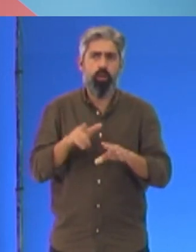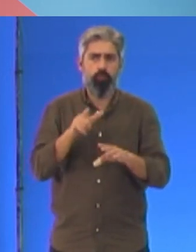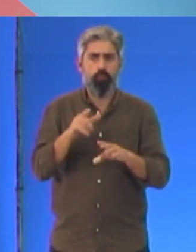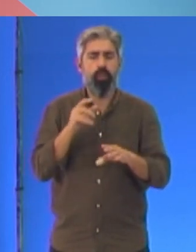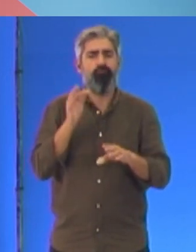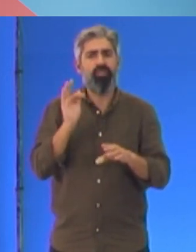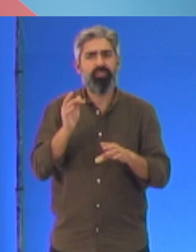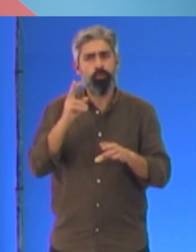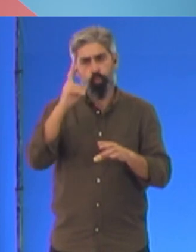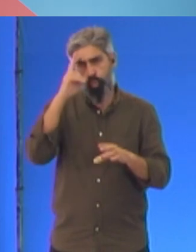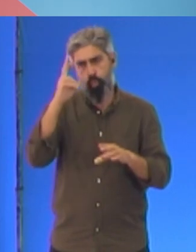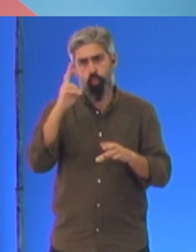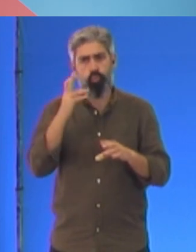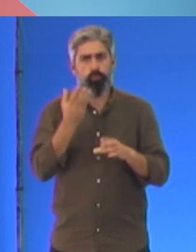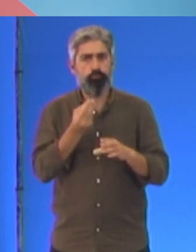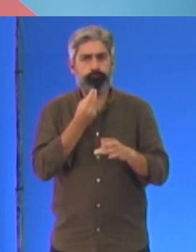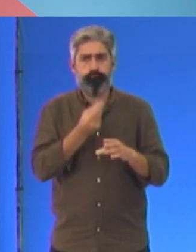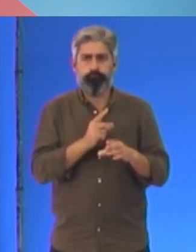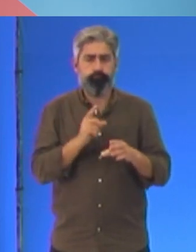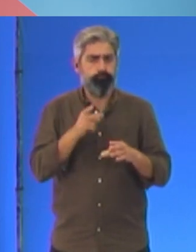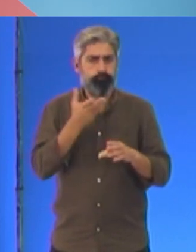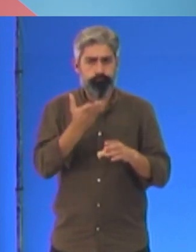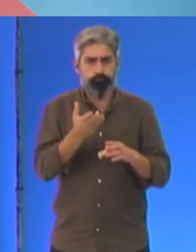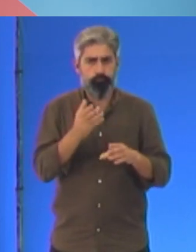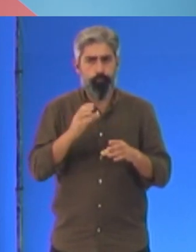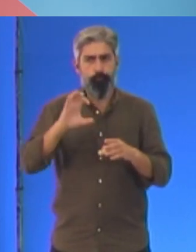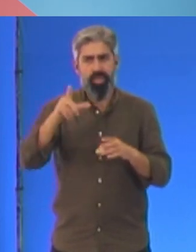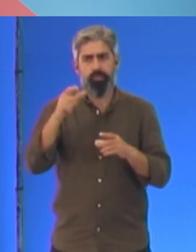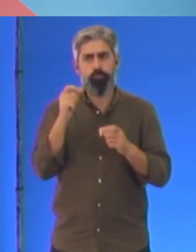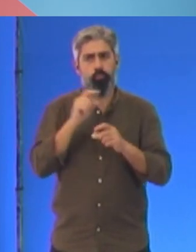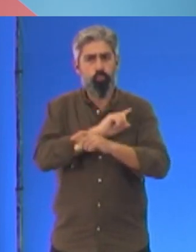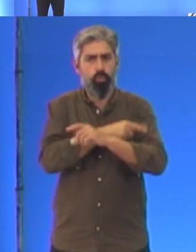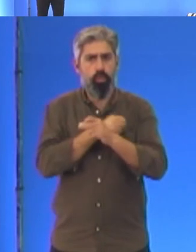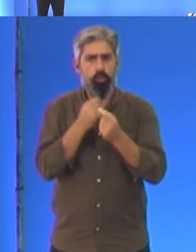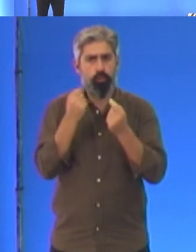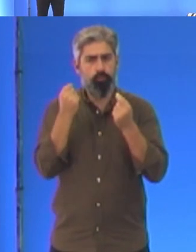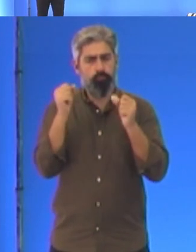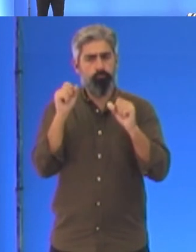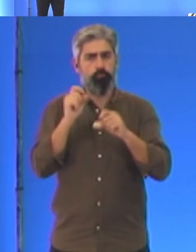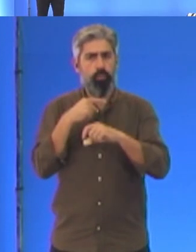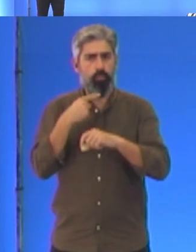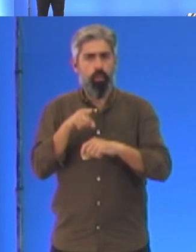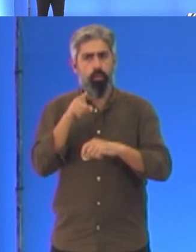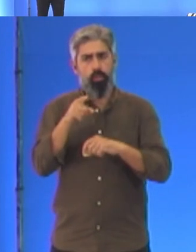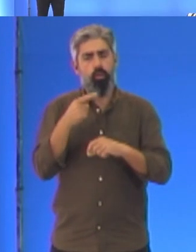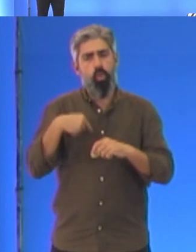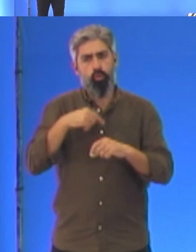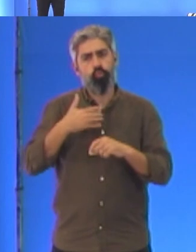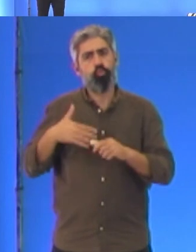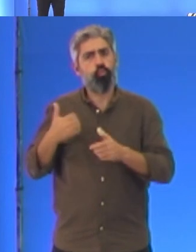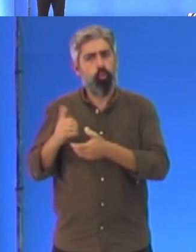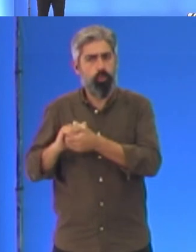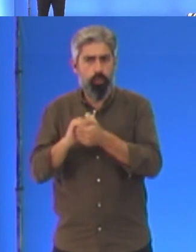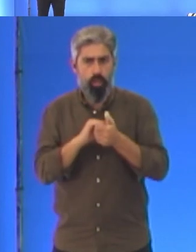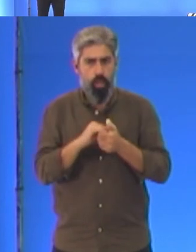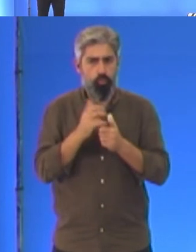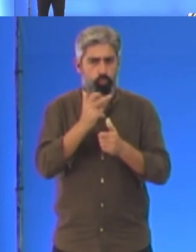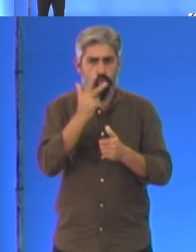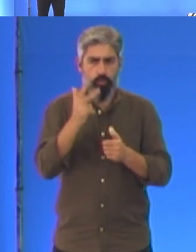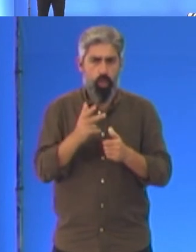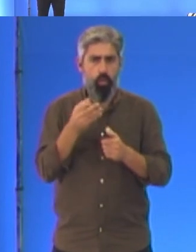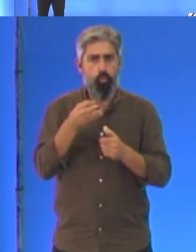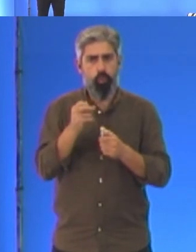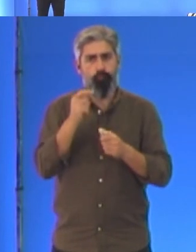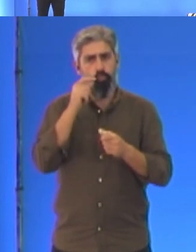Federação russa pela invasão de um país soberano e a nossa solidariedade Total com o povo craniano que tem o direito de se